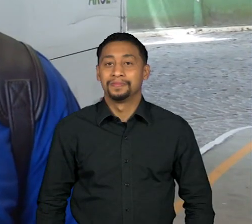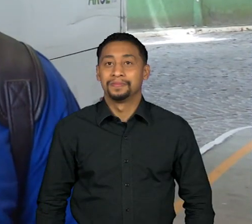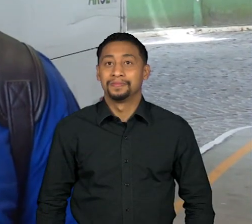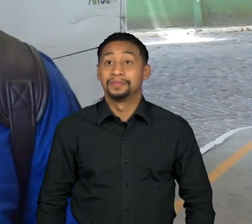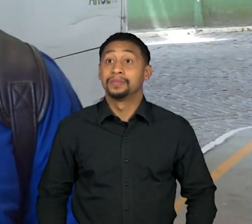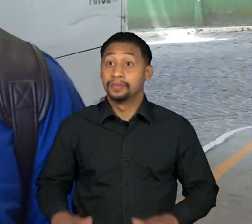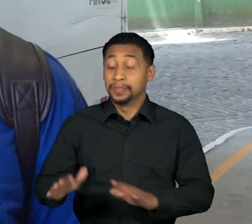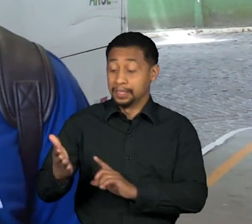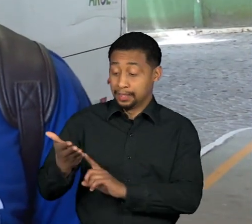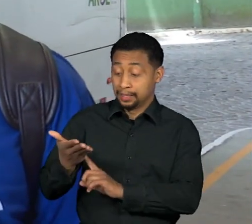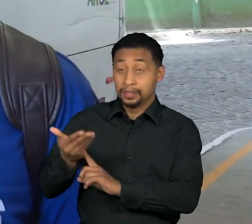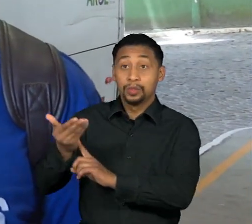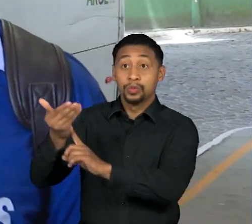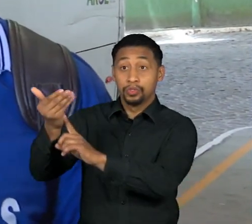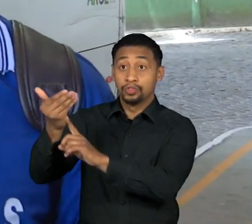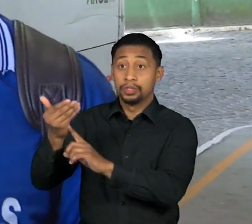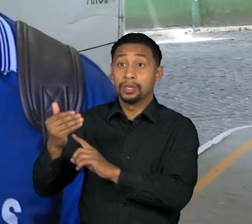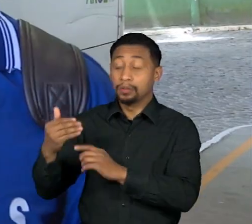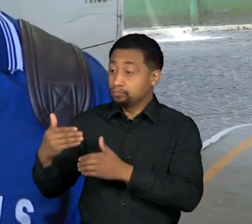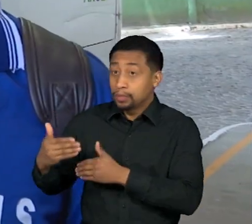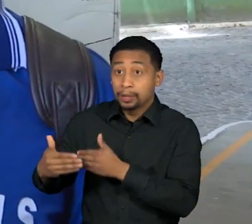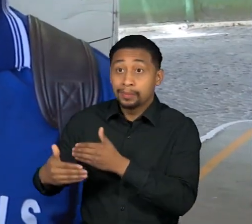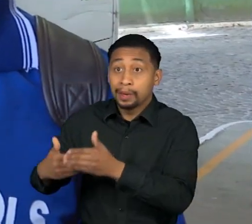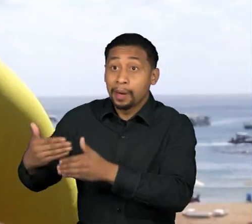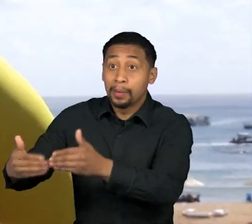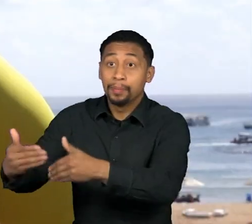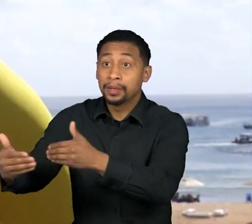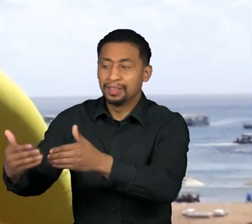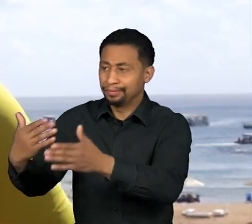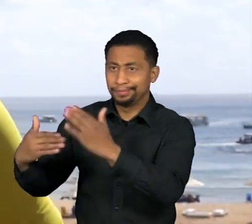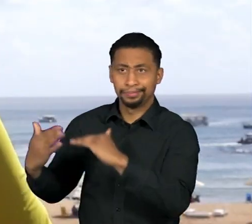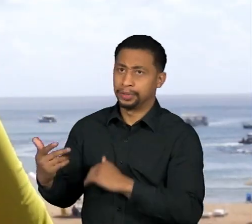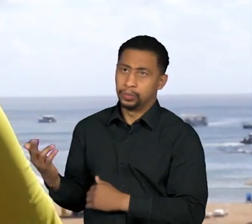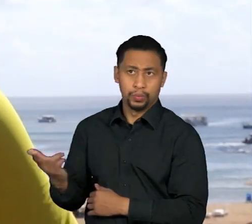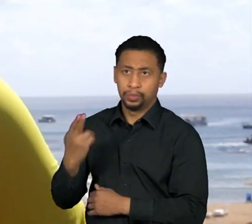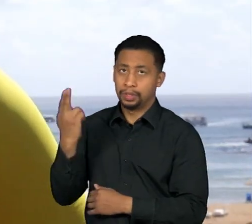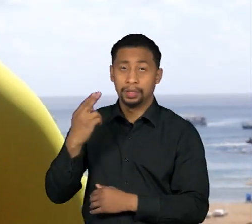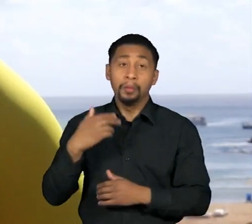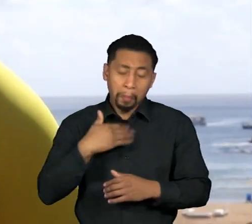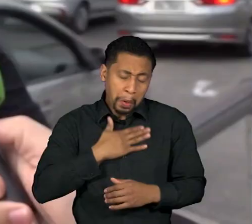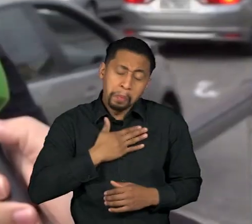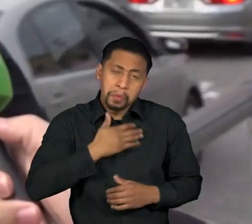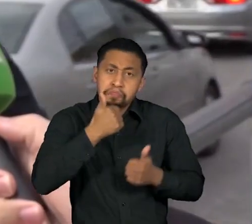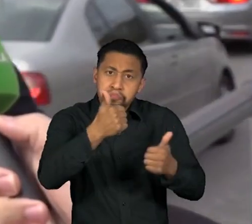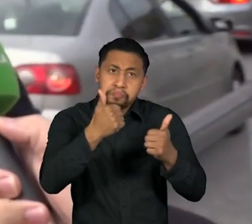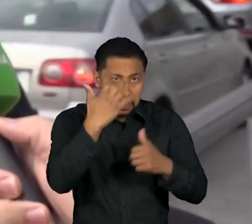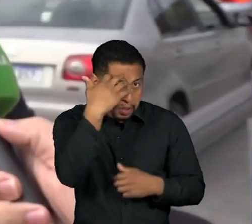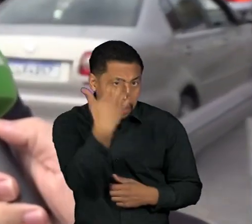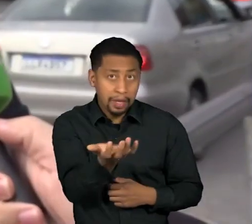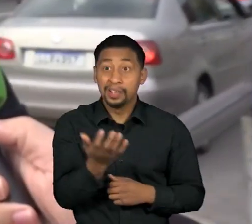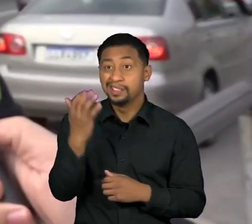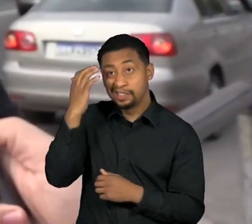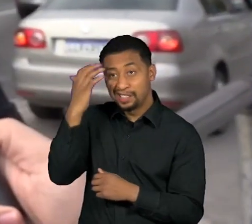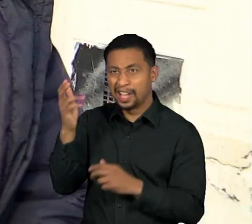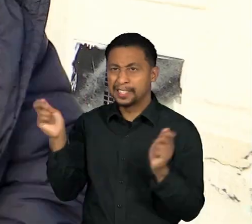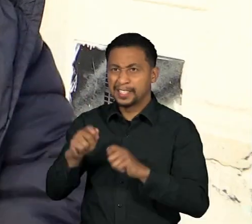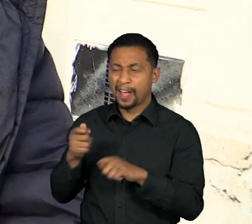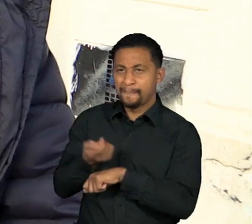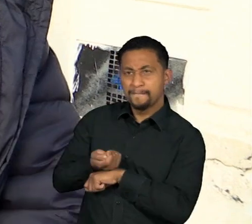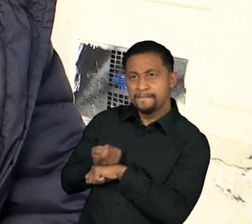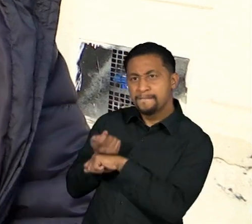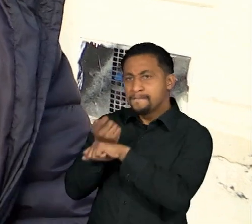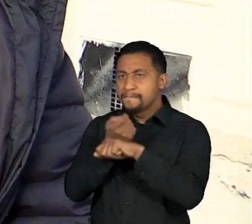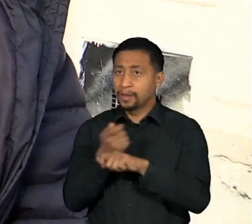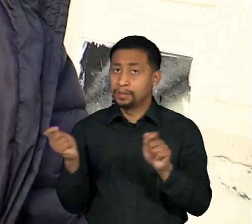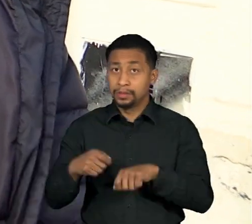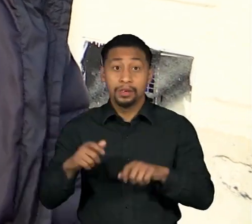A tecnologia, você dá um passo para frente, não tem mais como voltar para trás, não. Achei massa, achei que é uma coisa revolucionária mesmo. Fica mais fácil de enganar as pessoas.